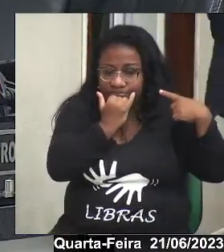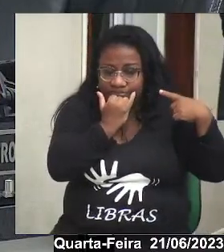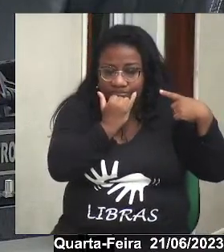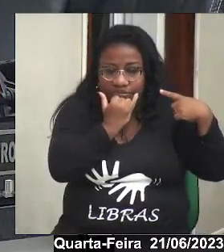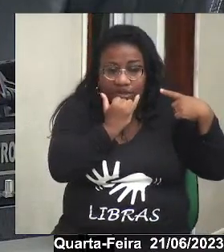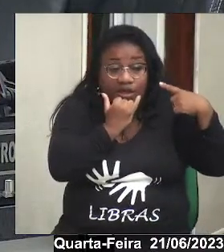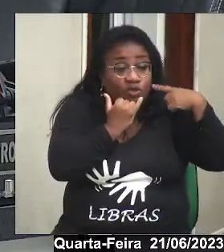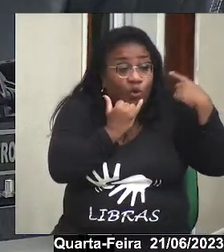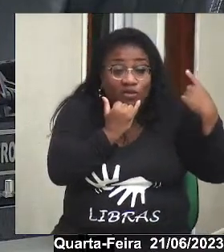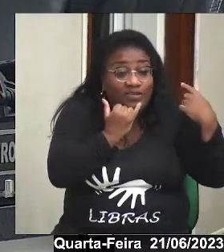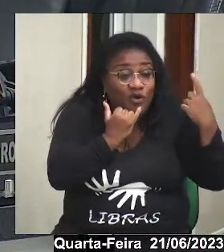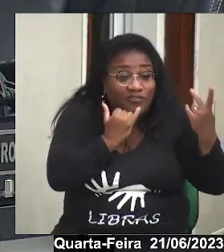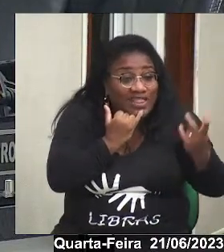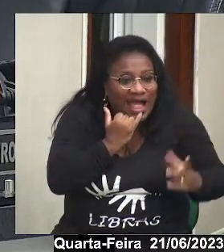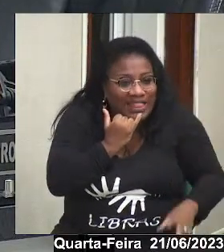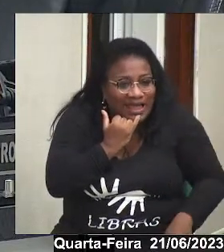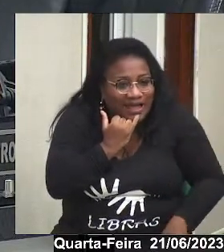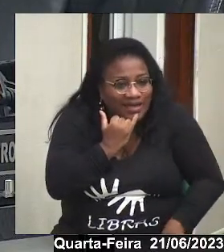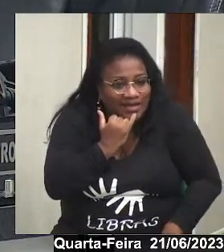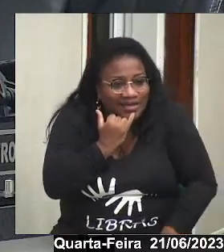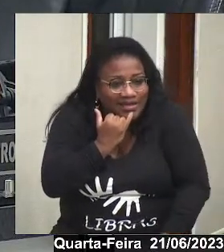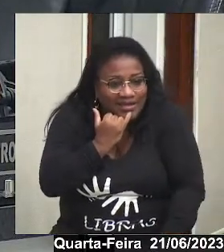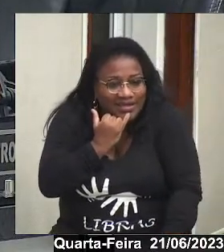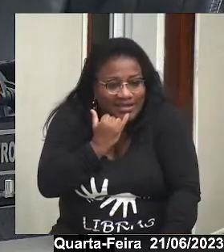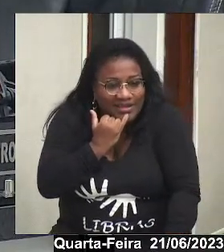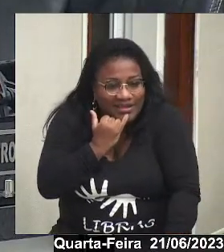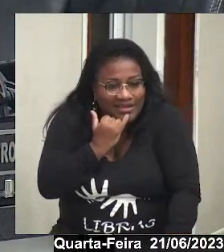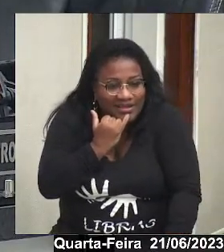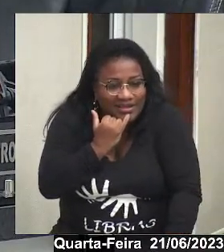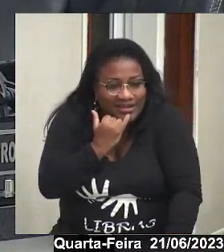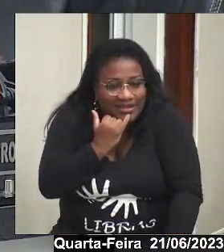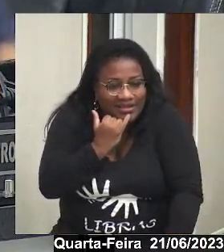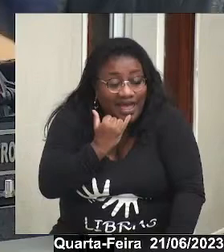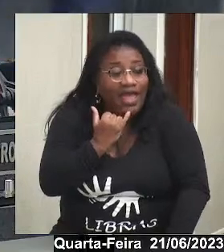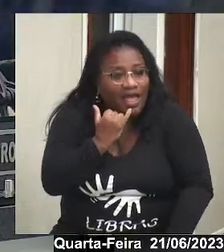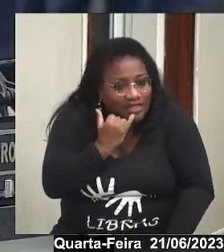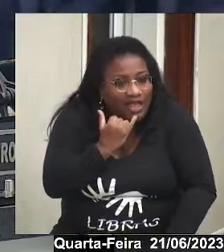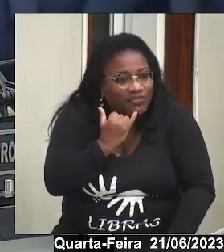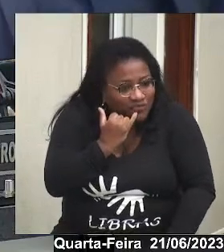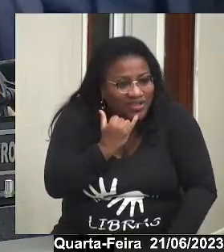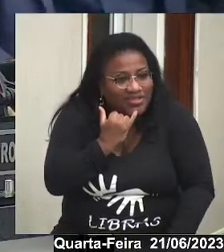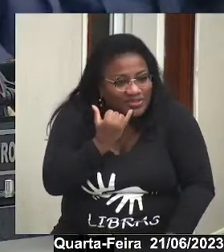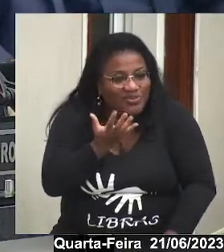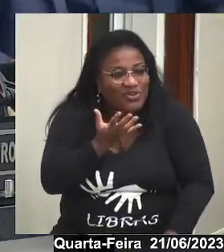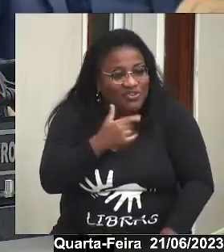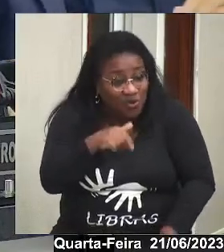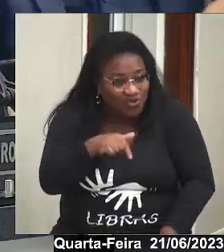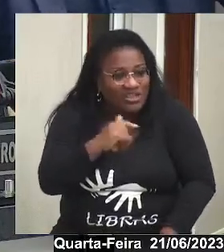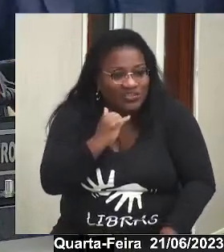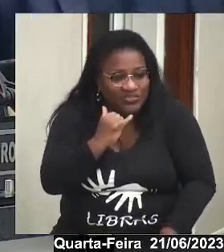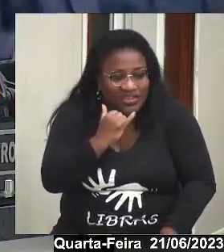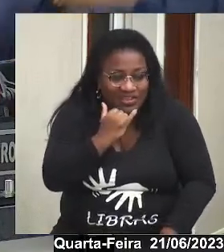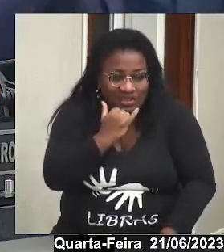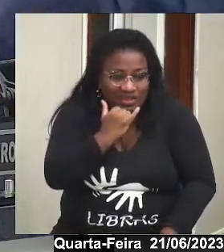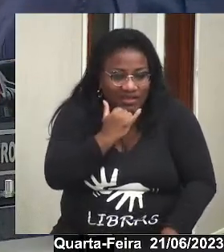com 12 votos. Então, muito obrigado a todos os vereadores da base aí. E, presidente, encerro aqui minha